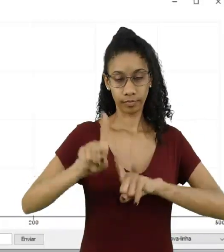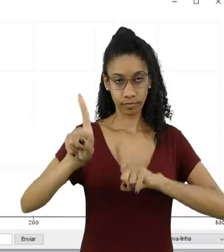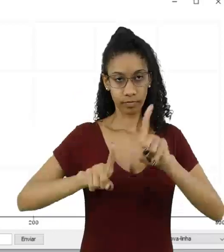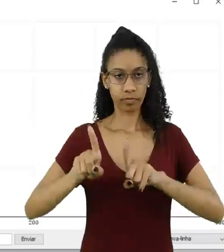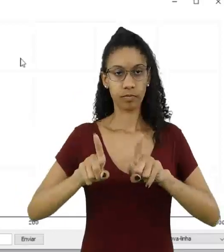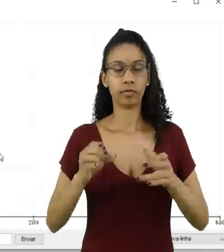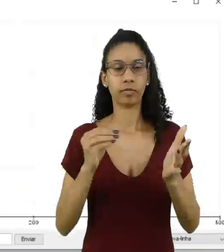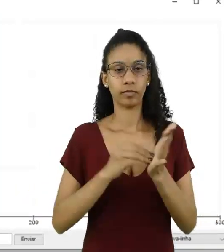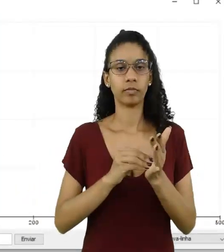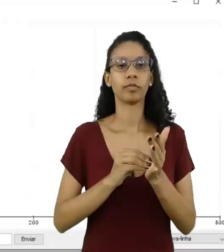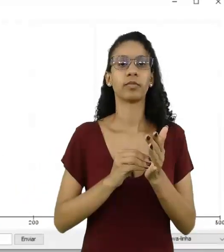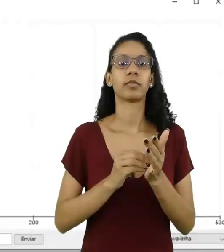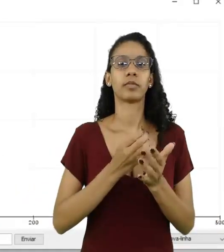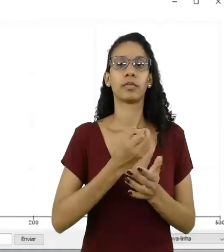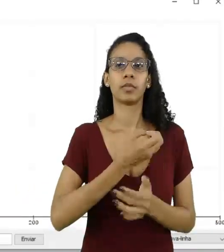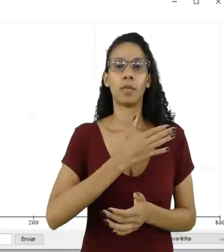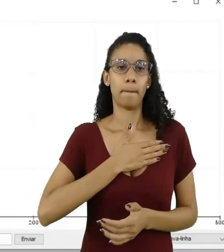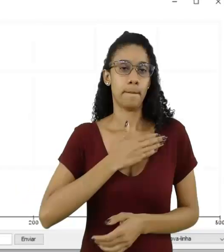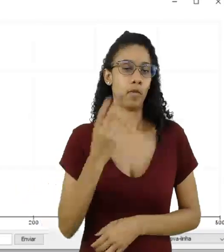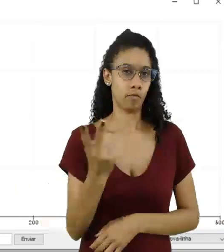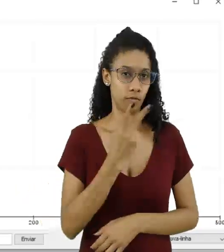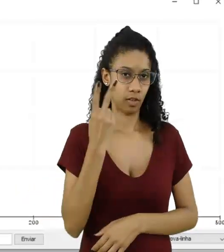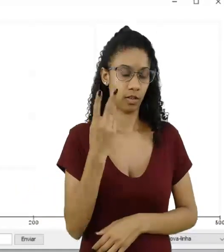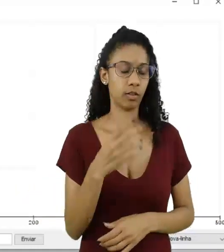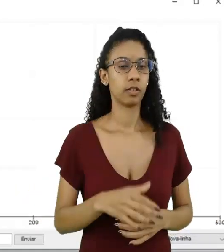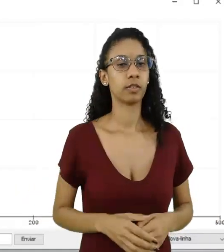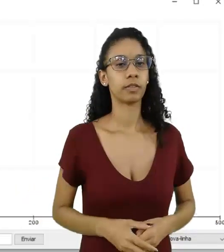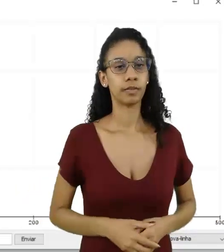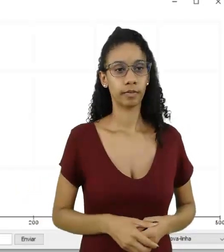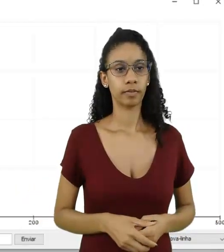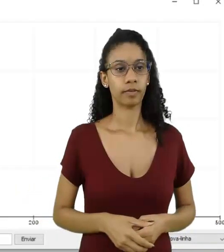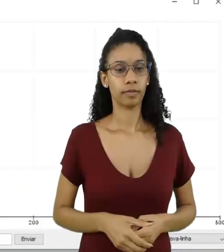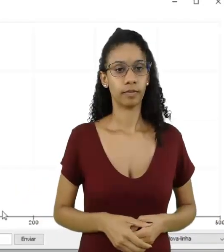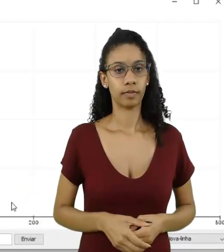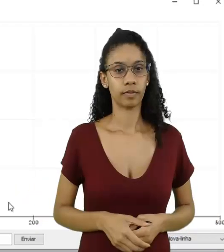que está plotando o meu valor, o valor do meu